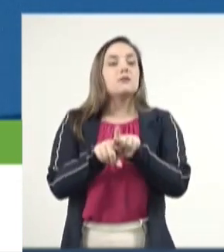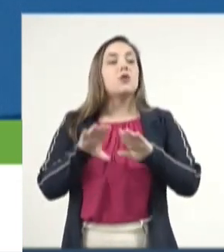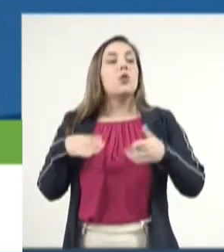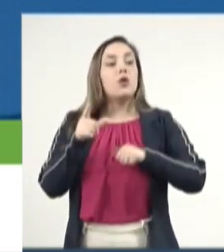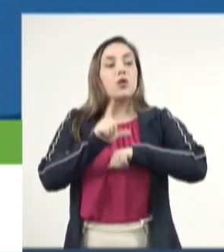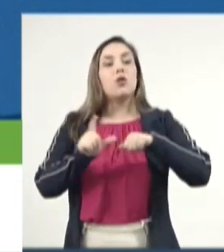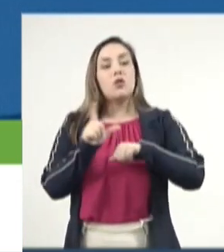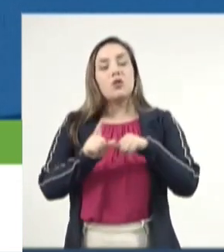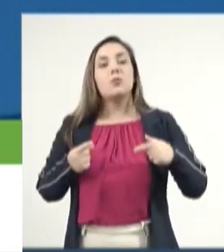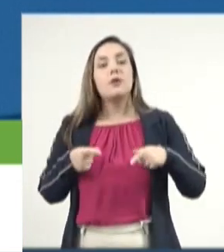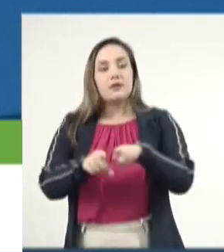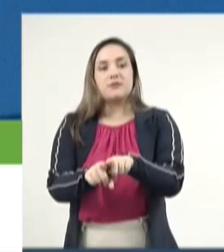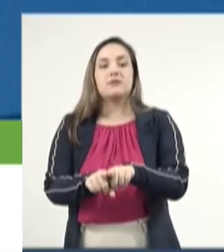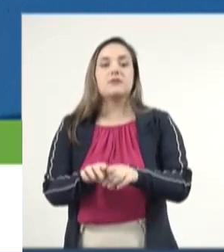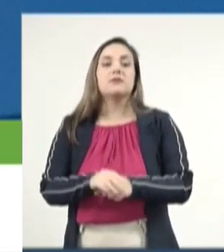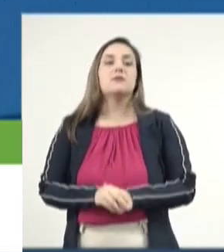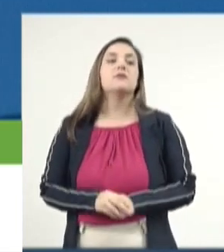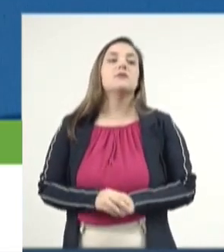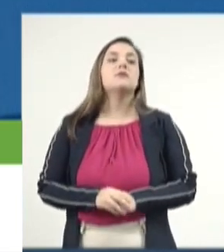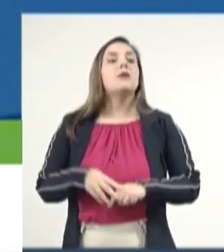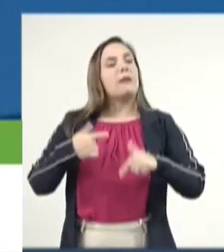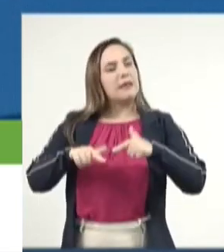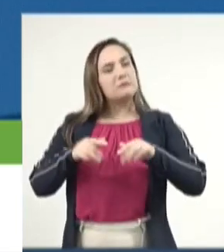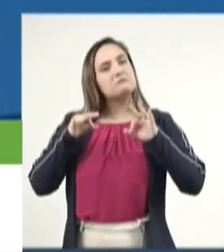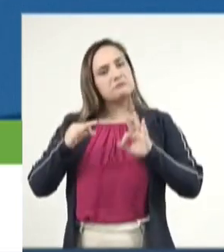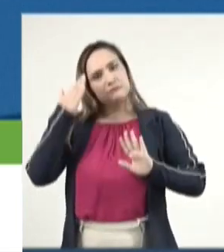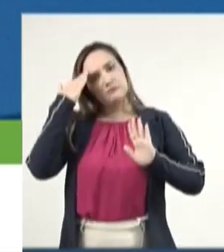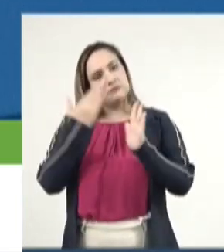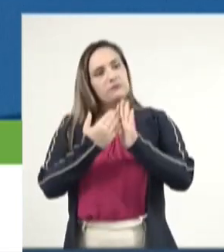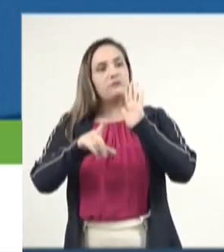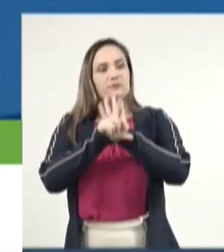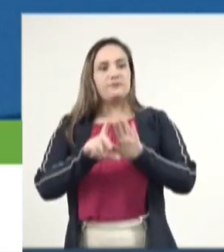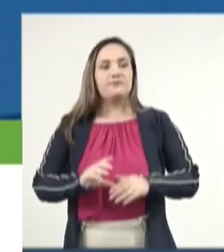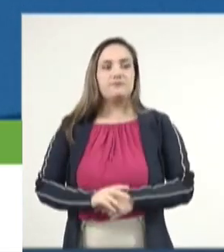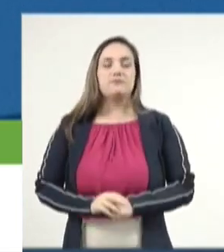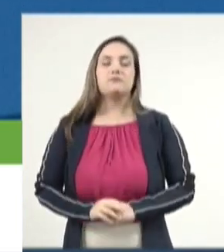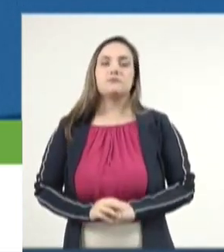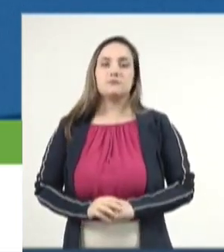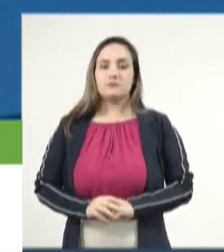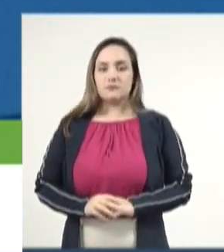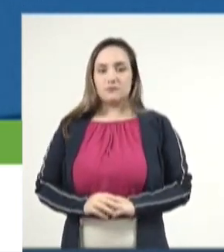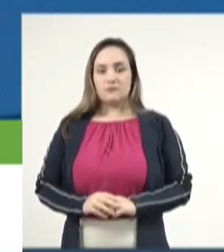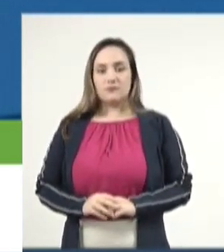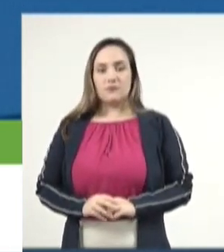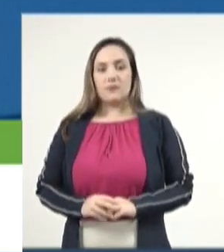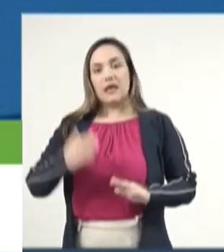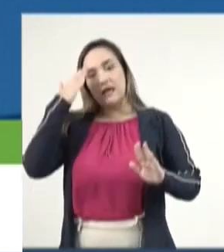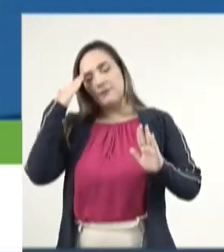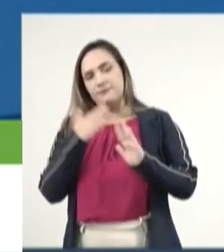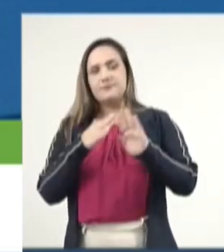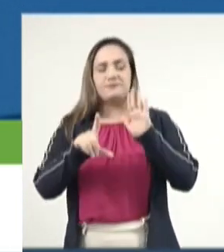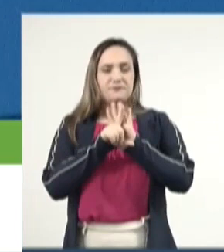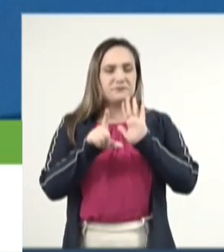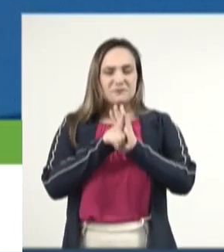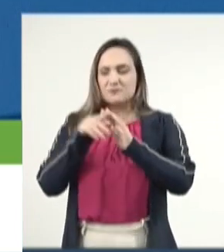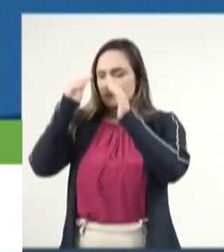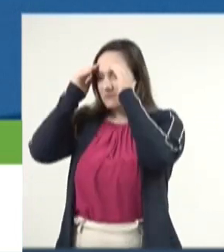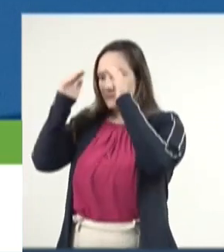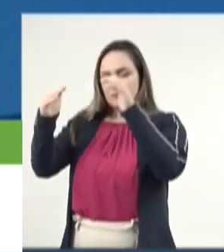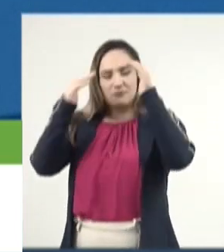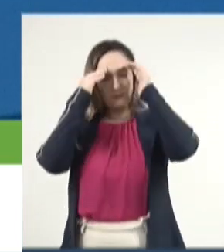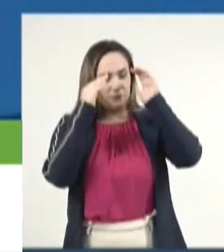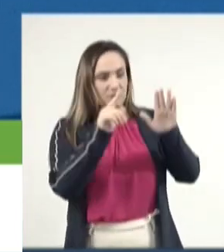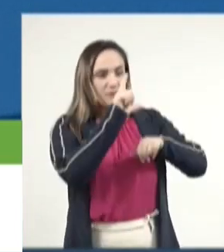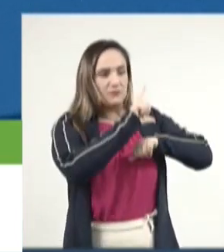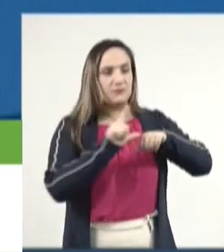parceiras ou concorrentes que atuam de maneira legítima. 2. Criar um ambiente de legalidade e respeito mútuo entre os